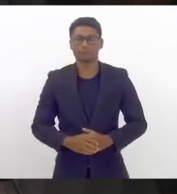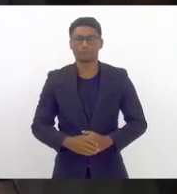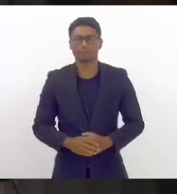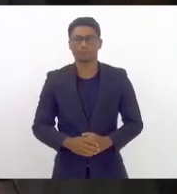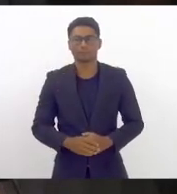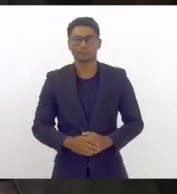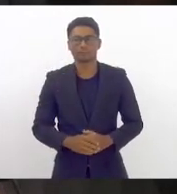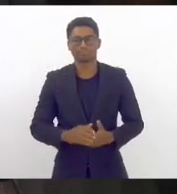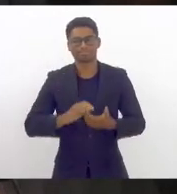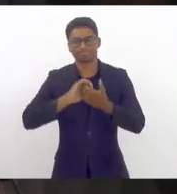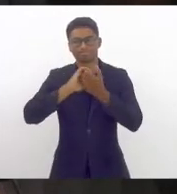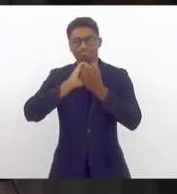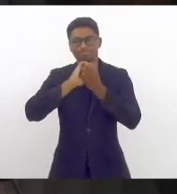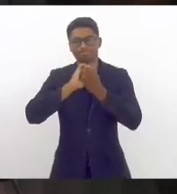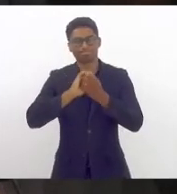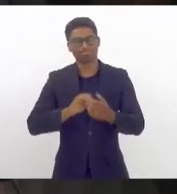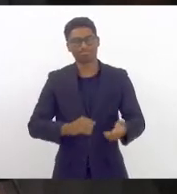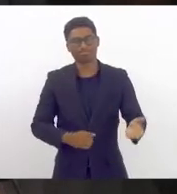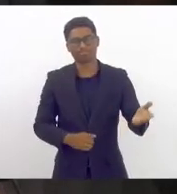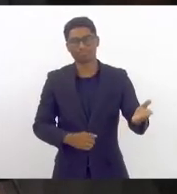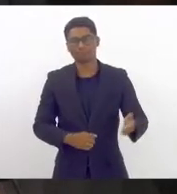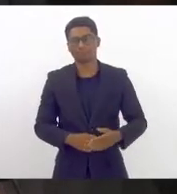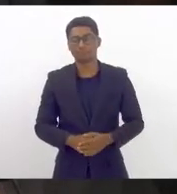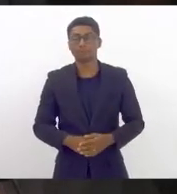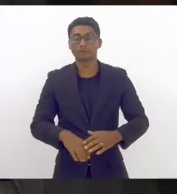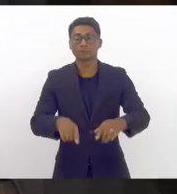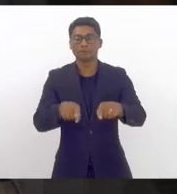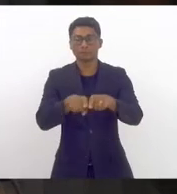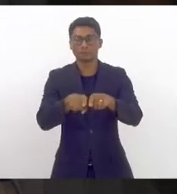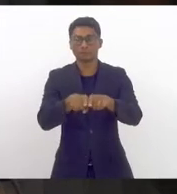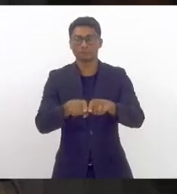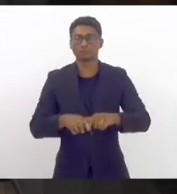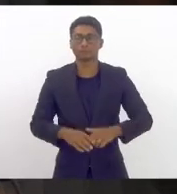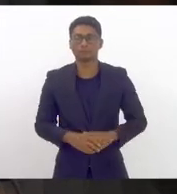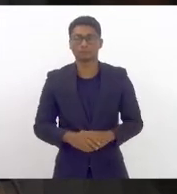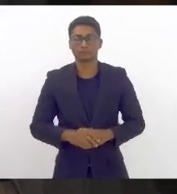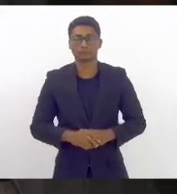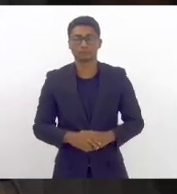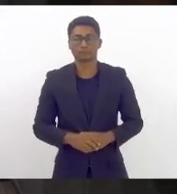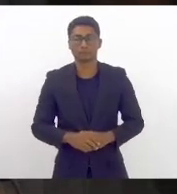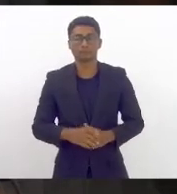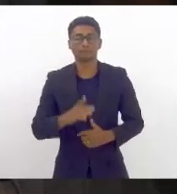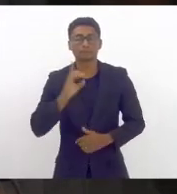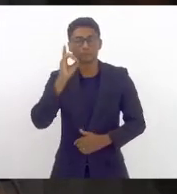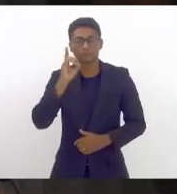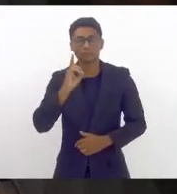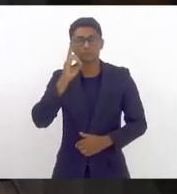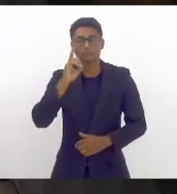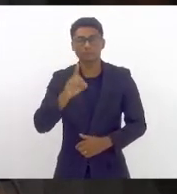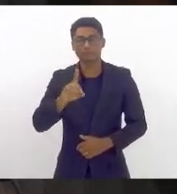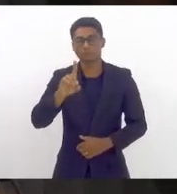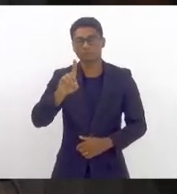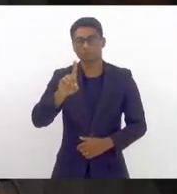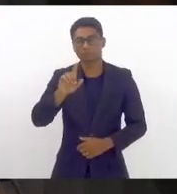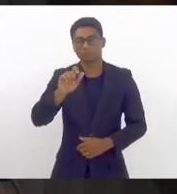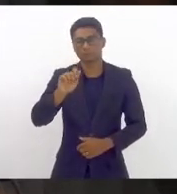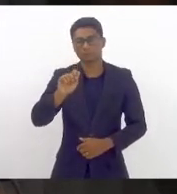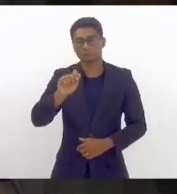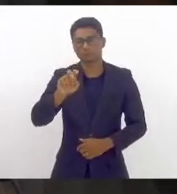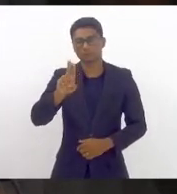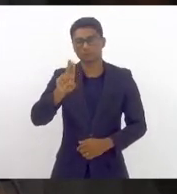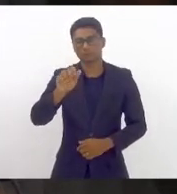implementando vossa excelência cumprimento também o deputado da wirele